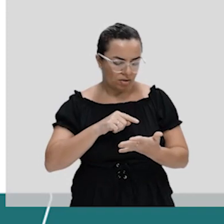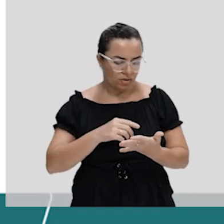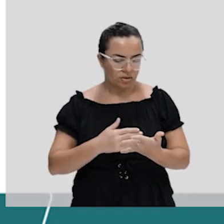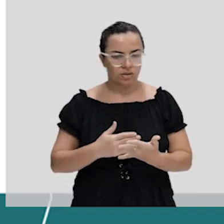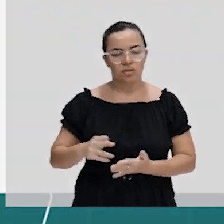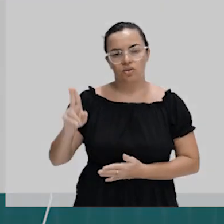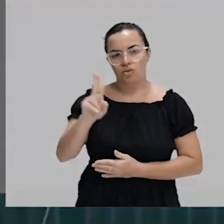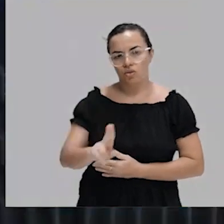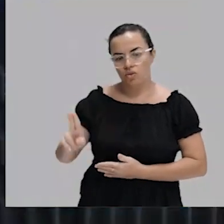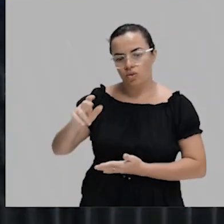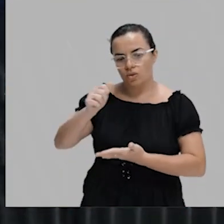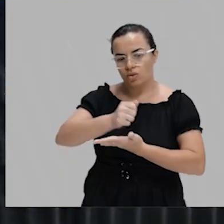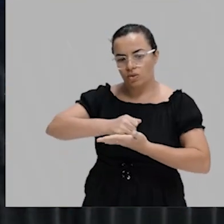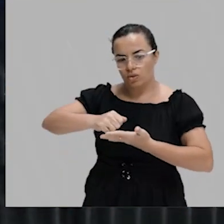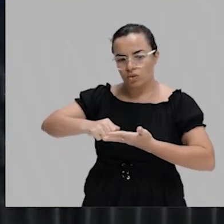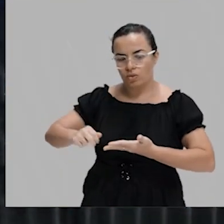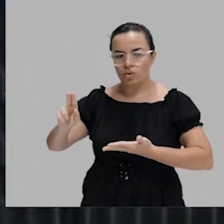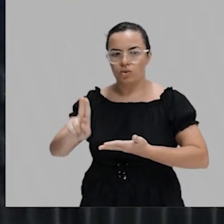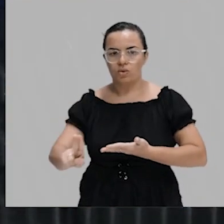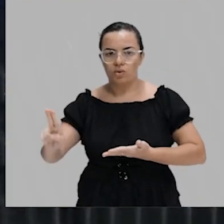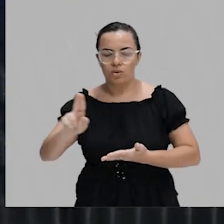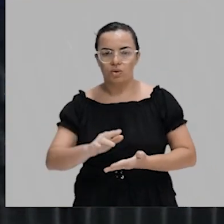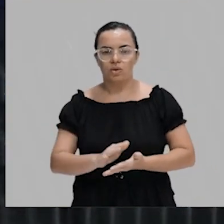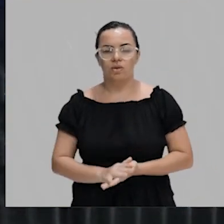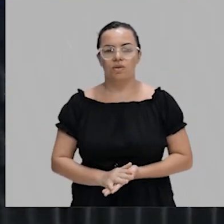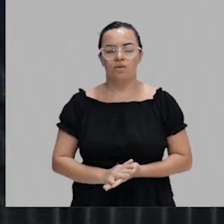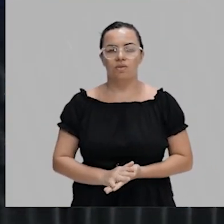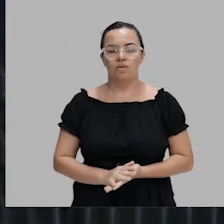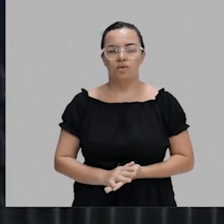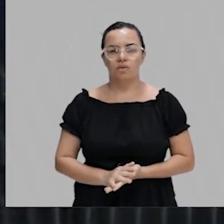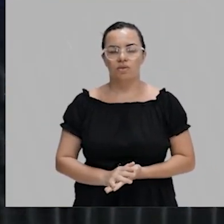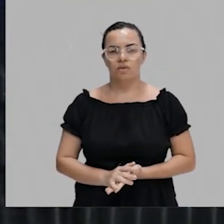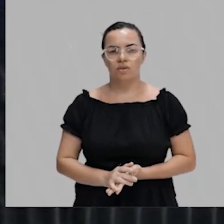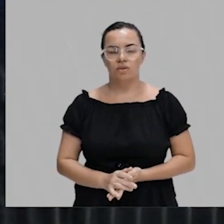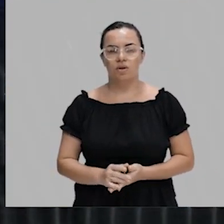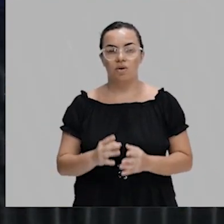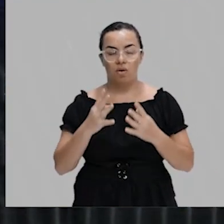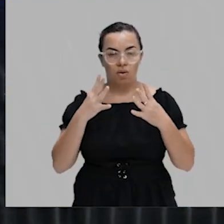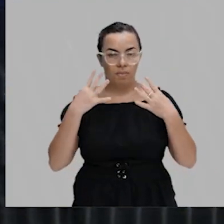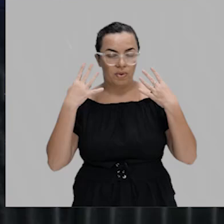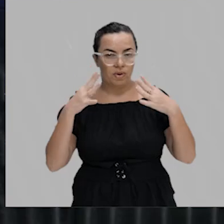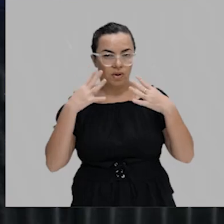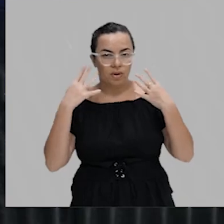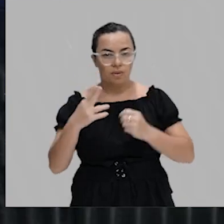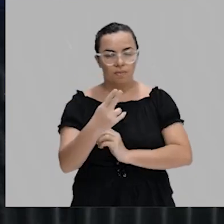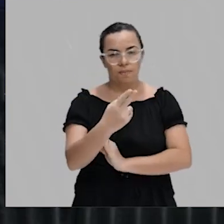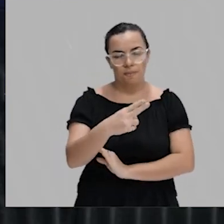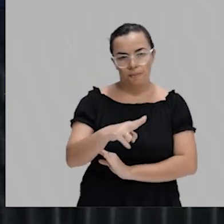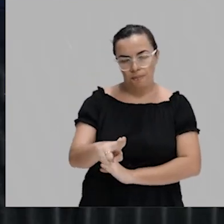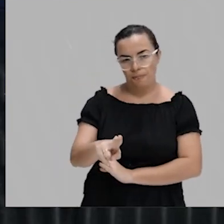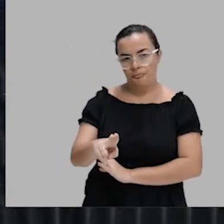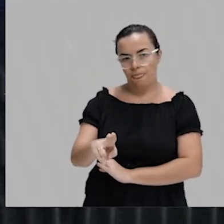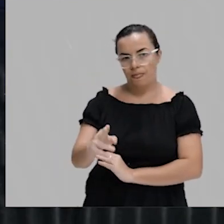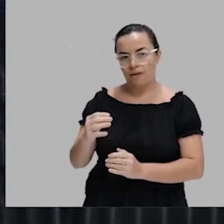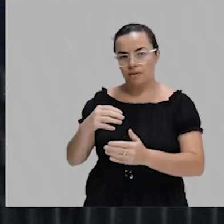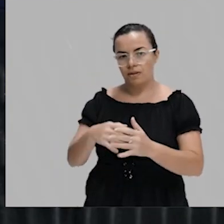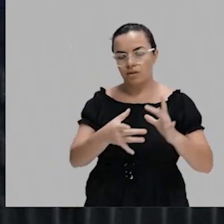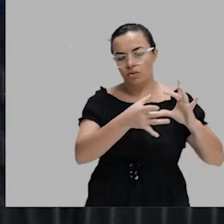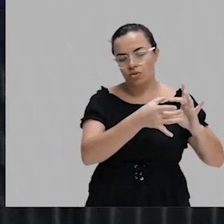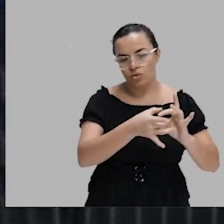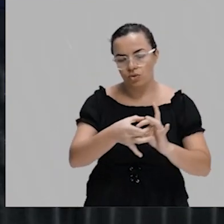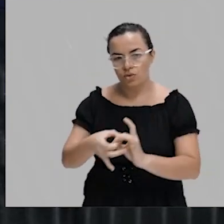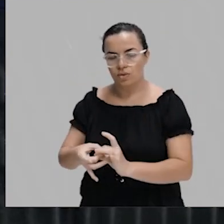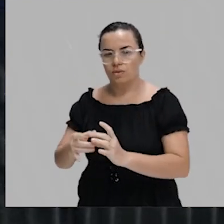ver a função desses nomes dentro de um contexto, tá